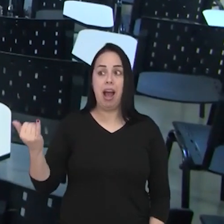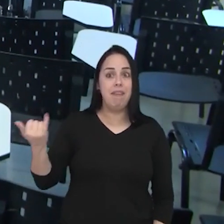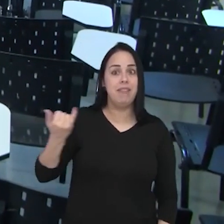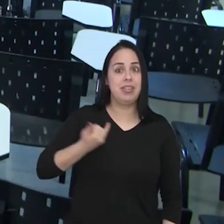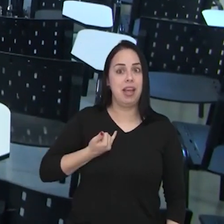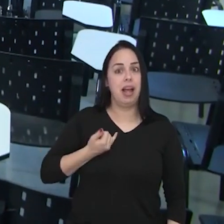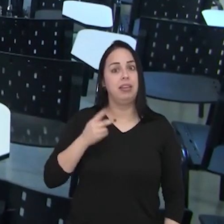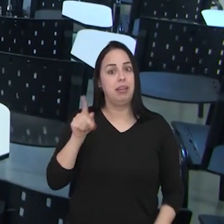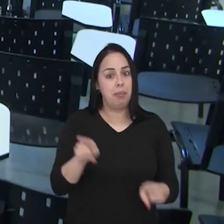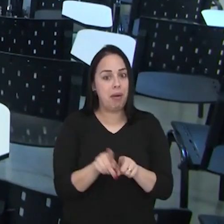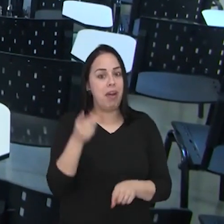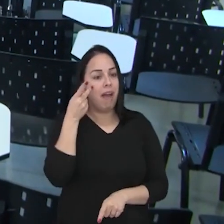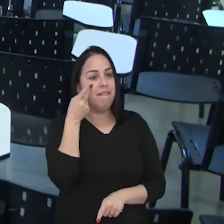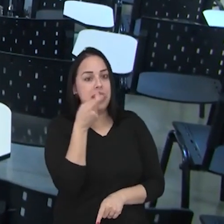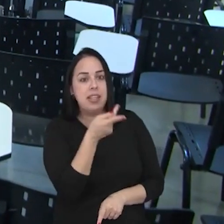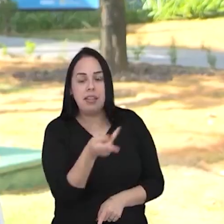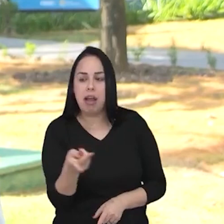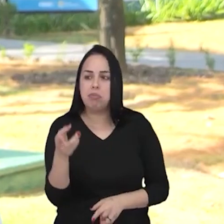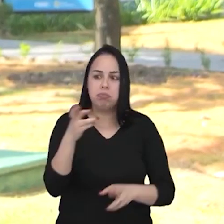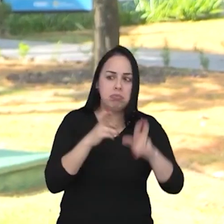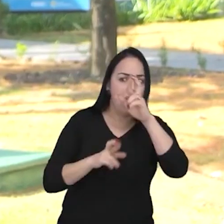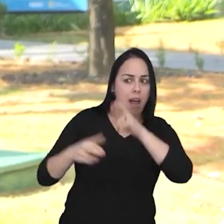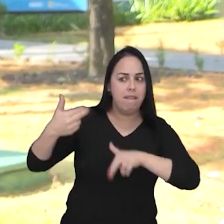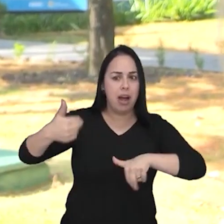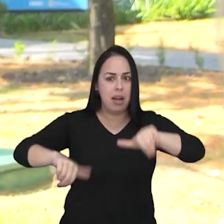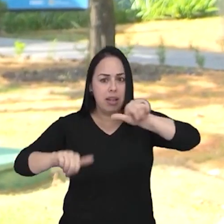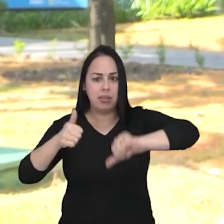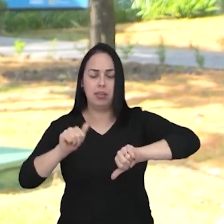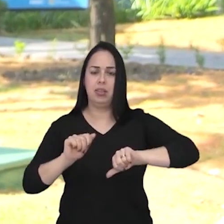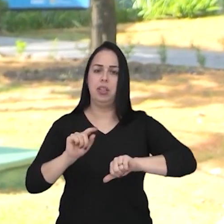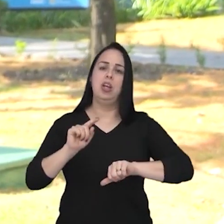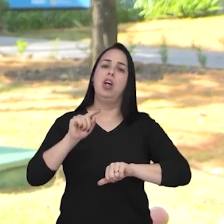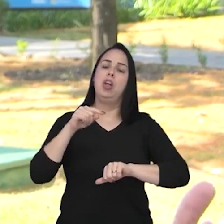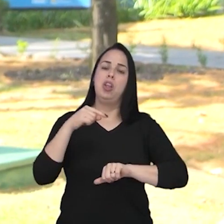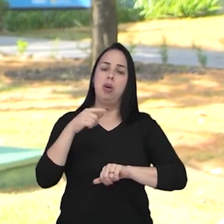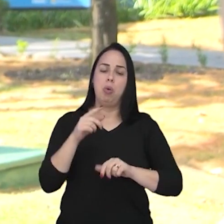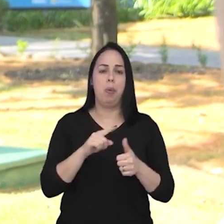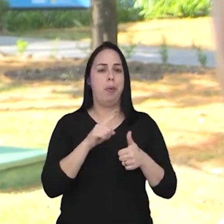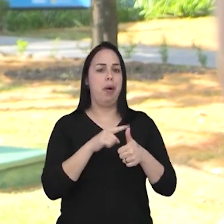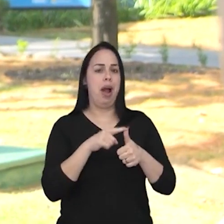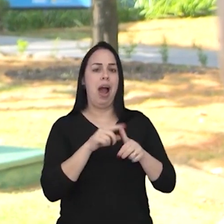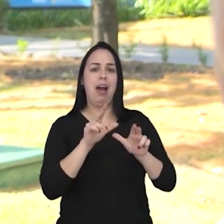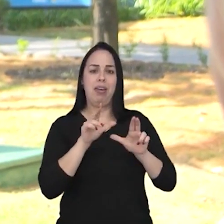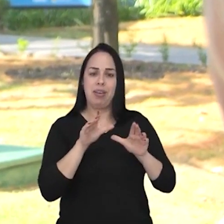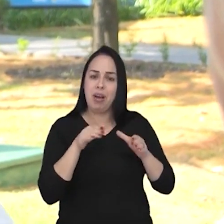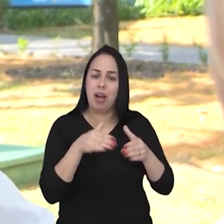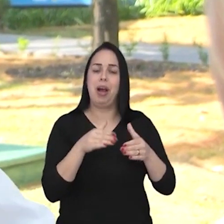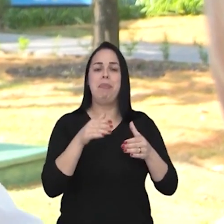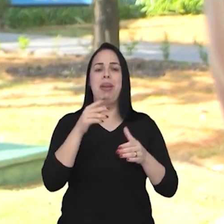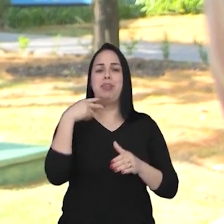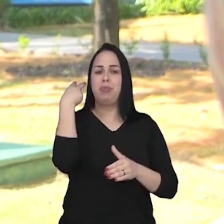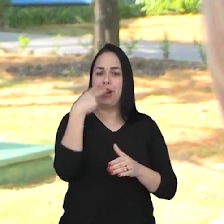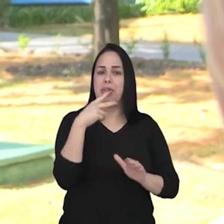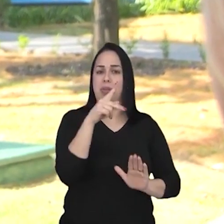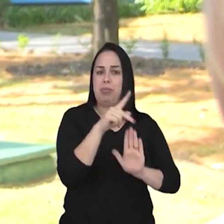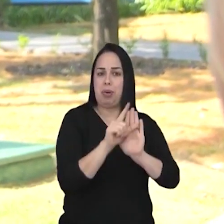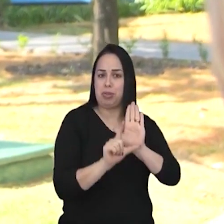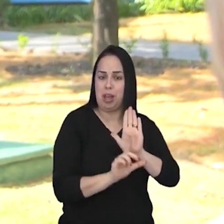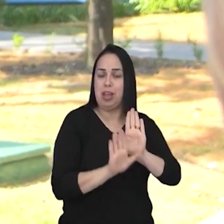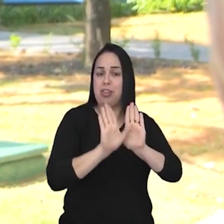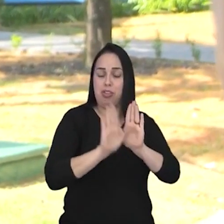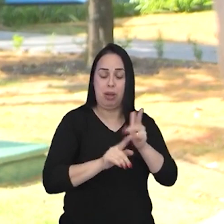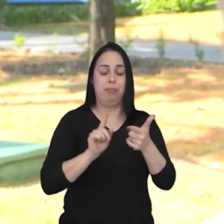deve realizar uma visita técnica. Depois de todo um processo de construção, tanto com o legislativo, com o executivo, toda a parte